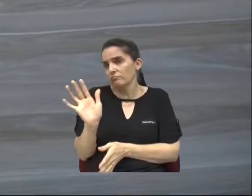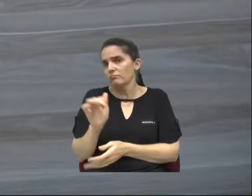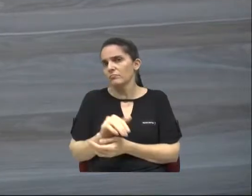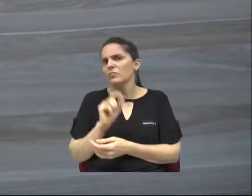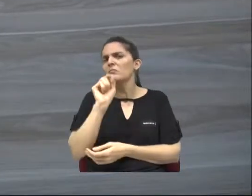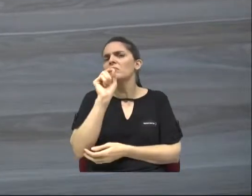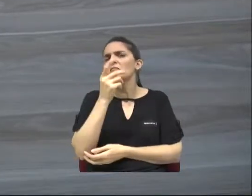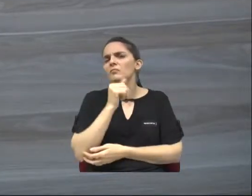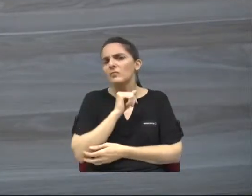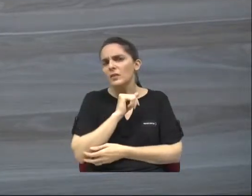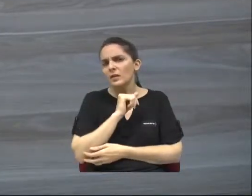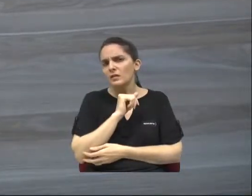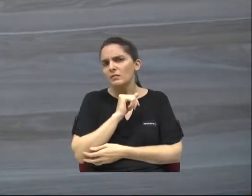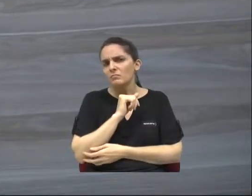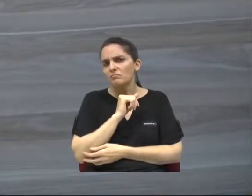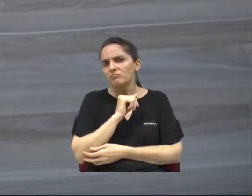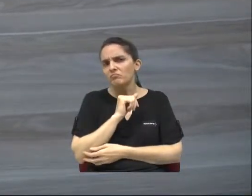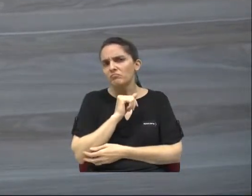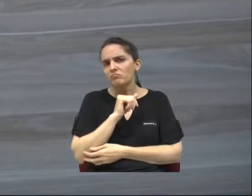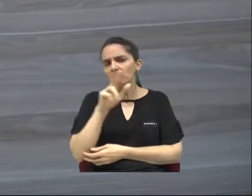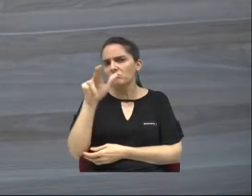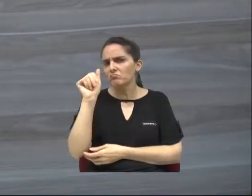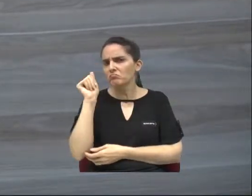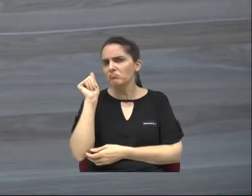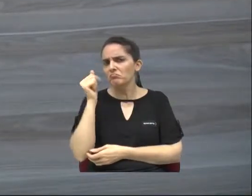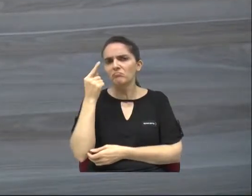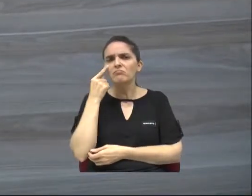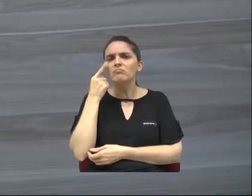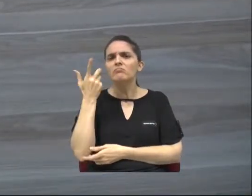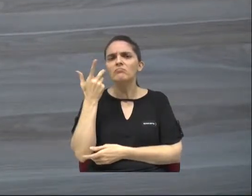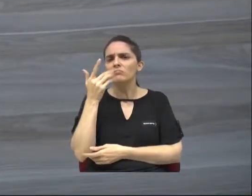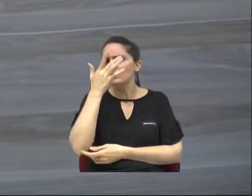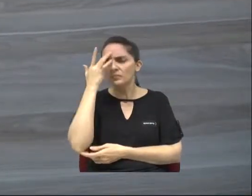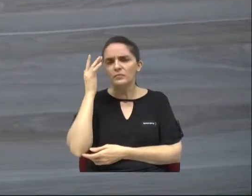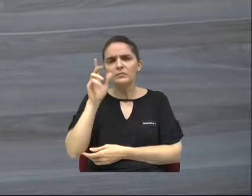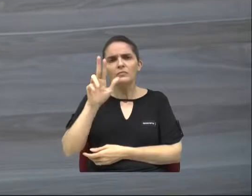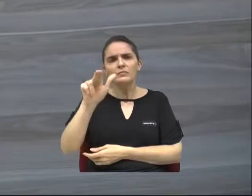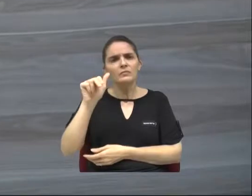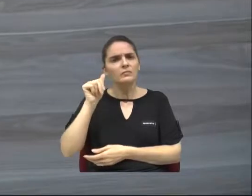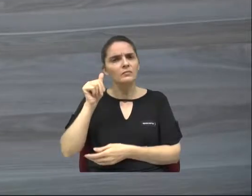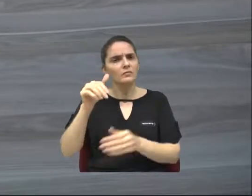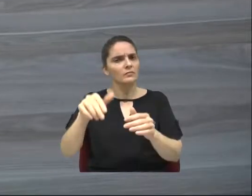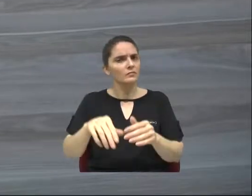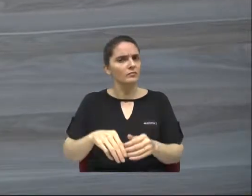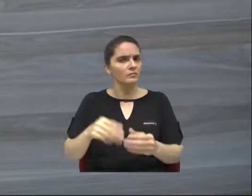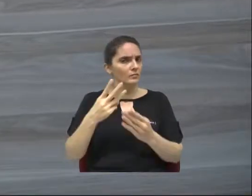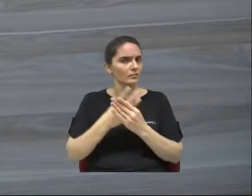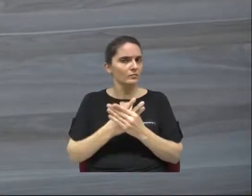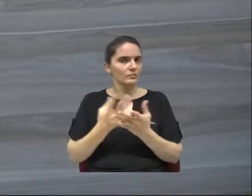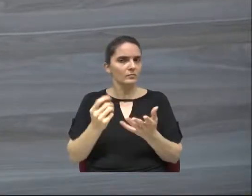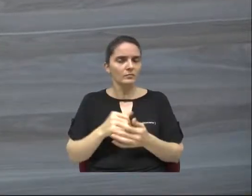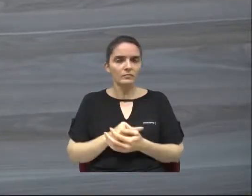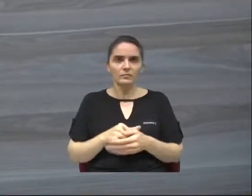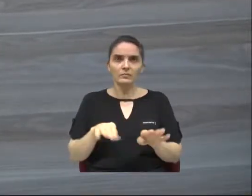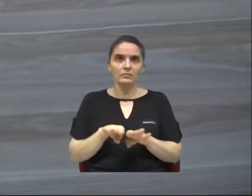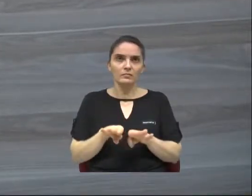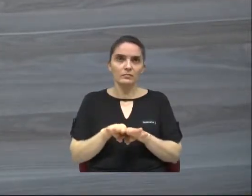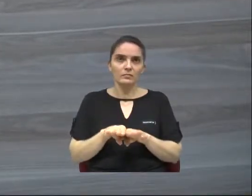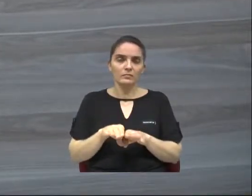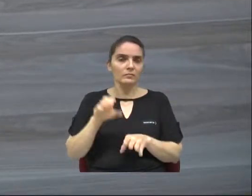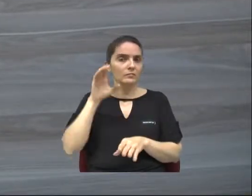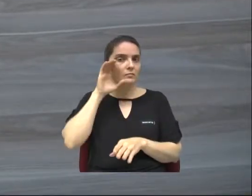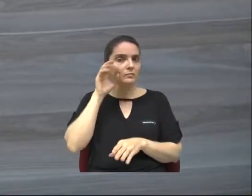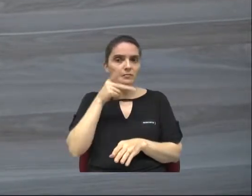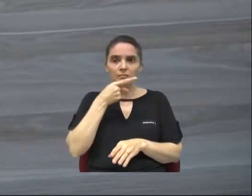é essa pessoa? Eu nunca vi falar dessa pessoa nunca vi aqui na Câmara Municipal, e primeiro que eu não dei nenhuma procuração para ele falar em meu nome.